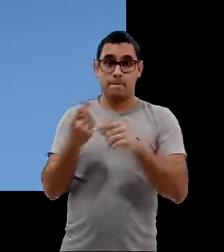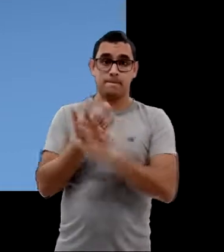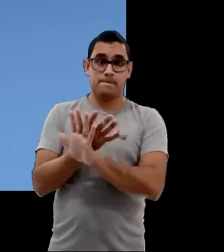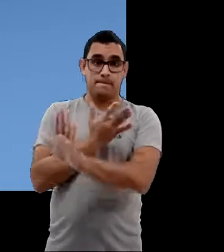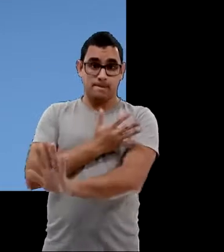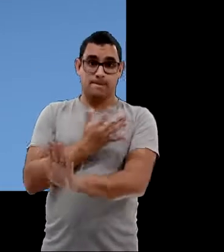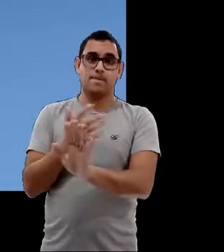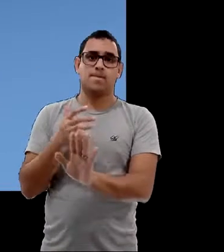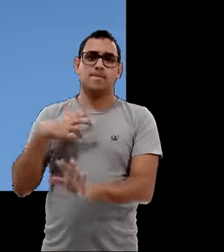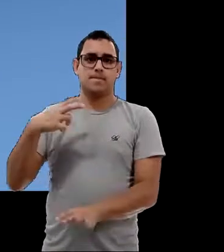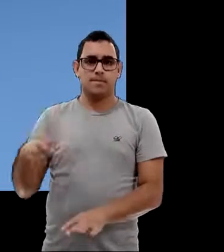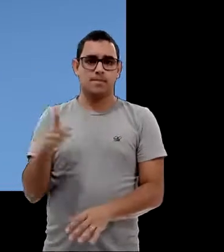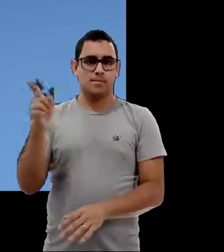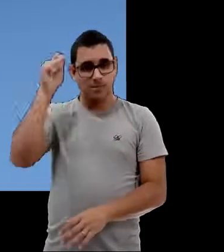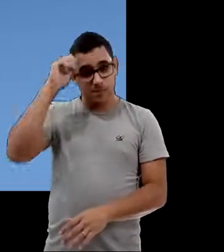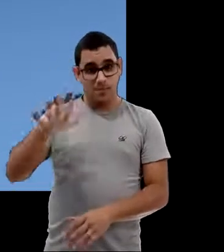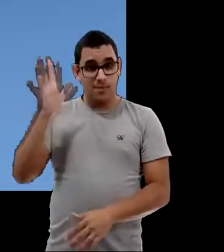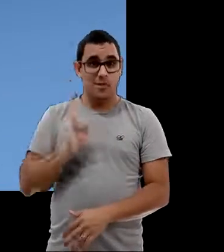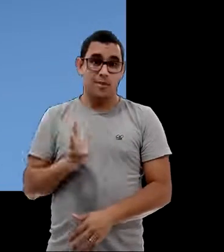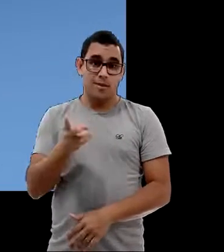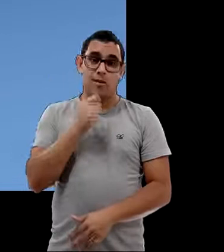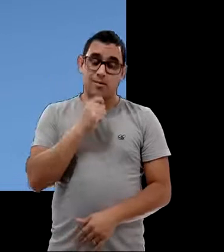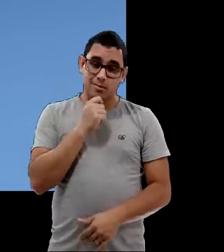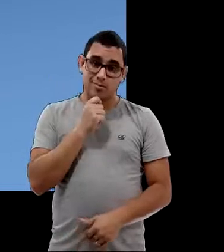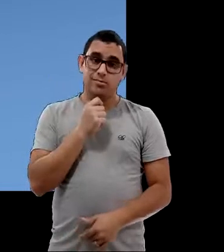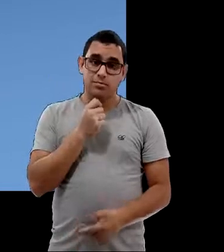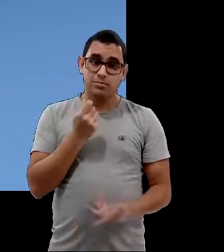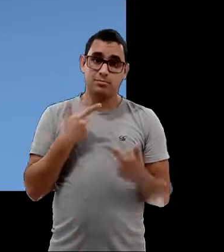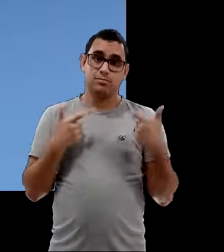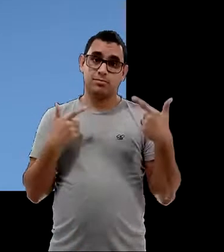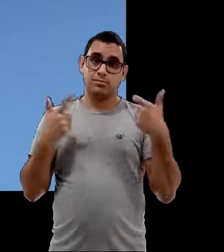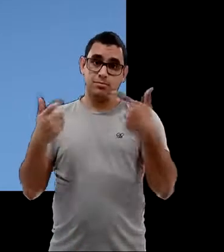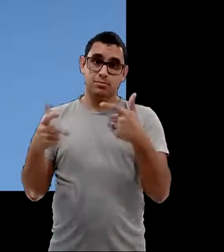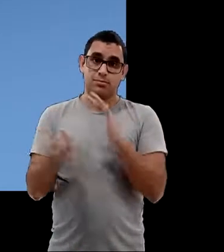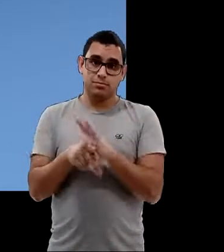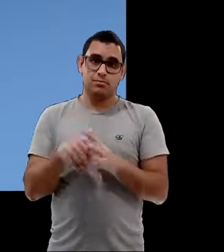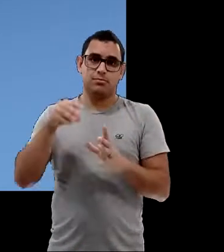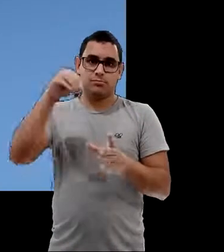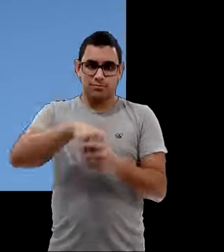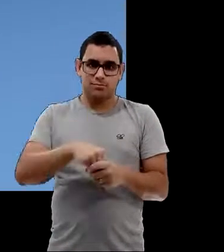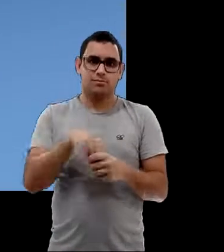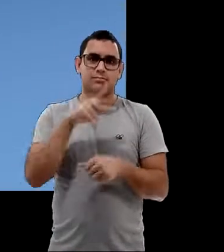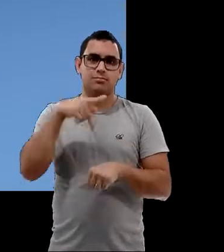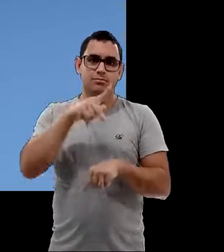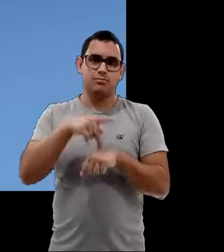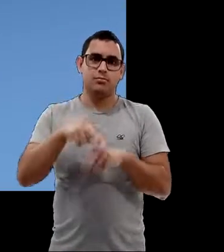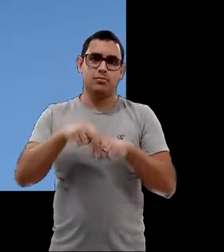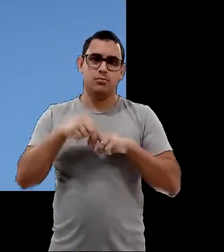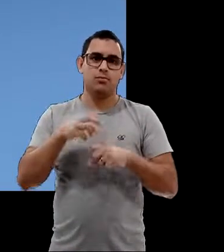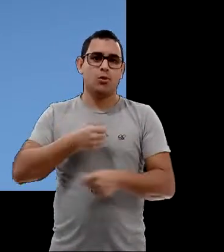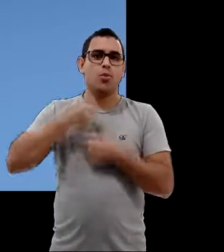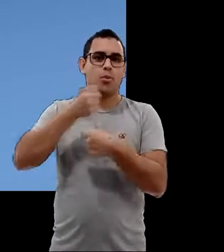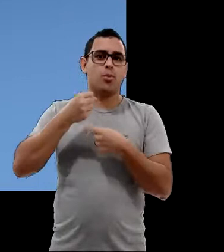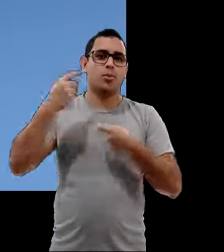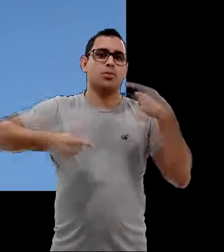descolonização, esses países africanos ainda continuaram com guerras civis